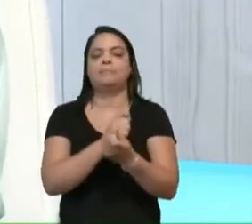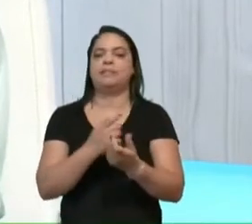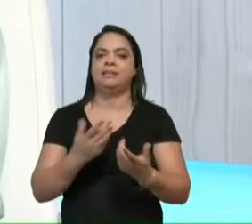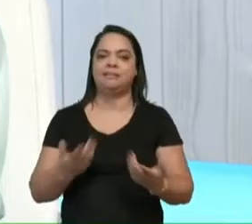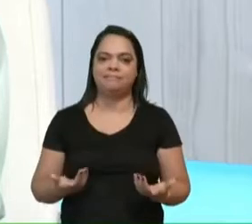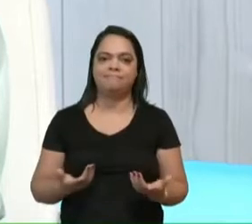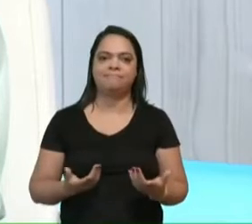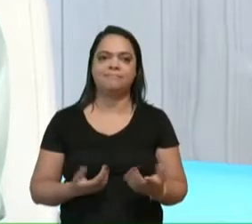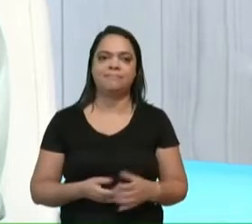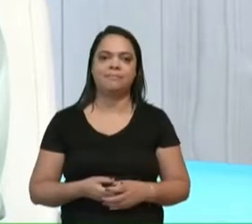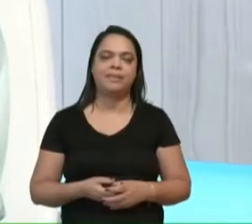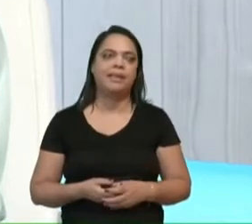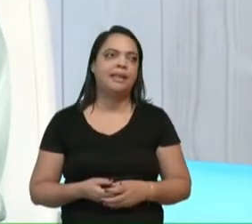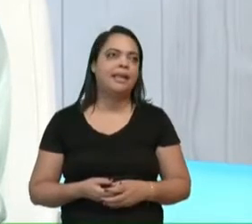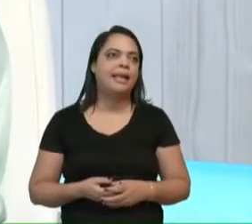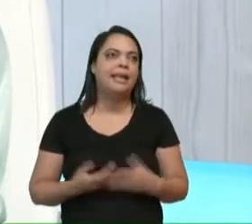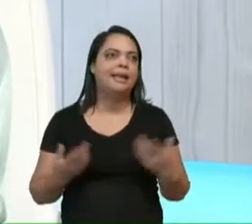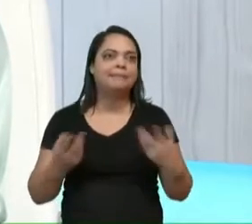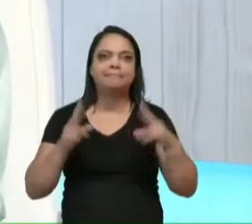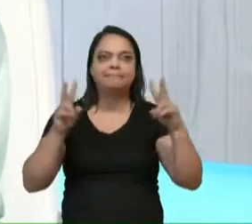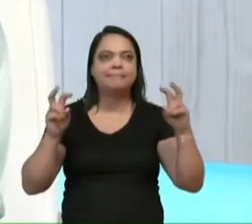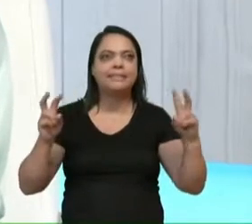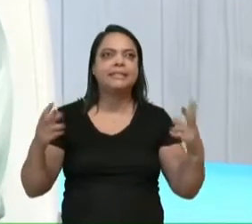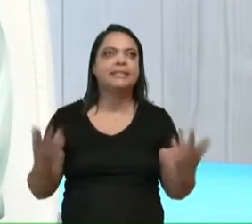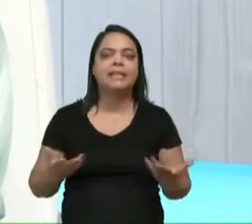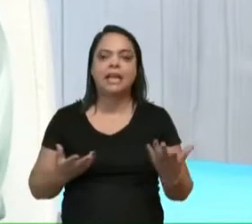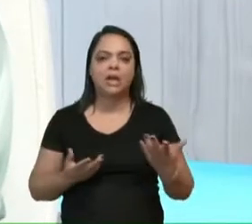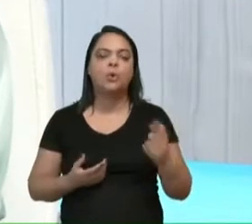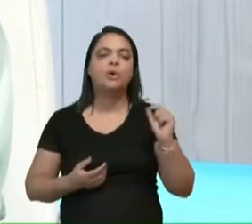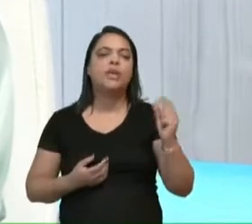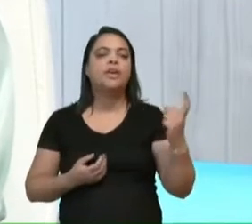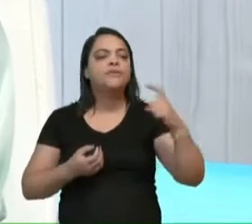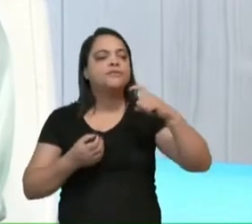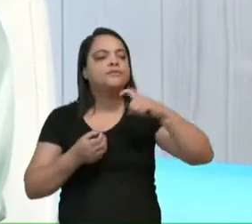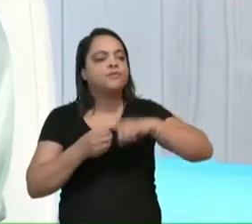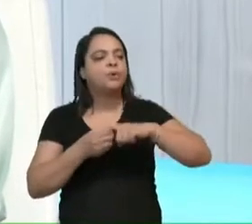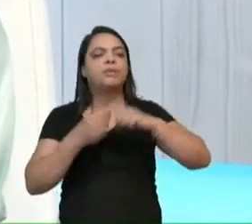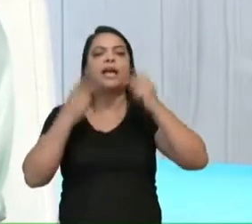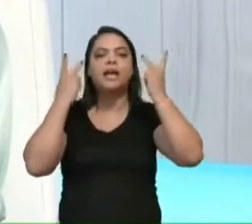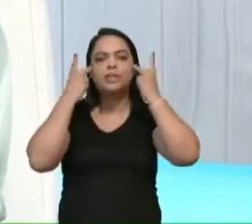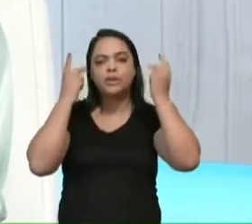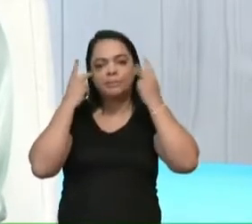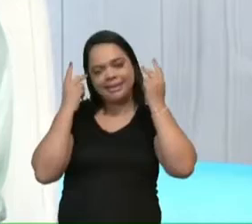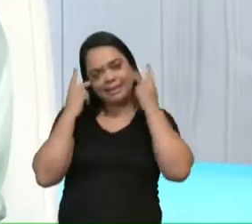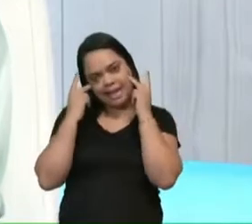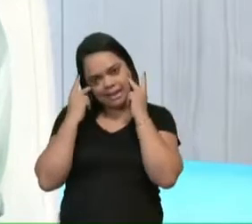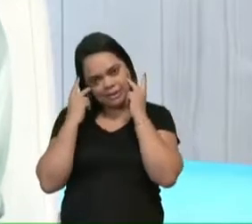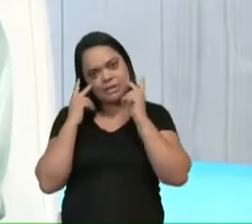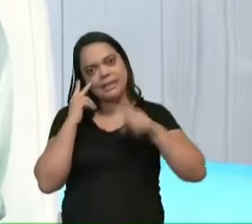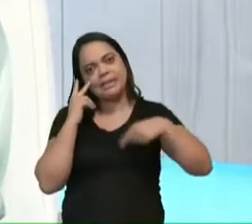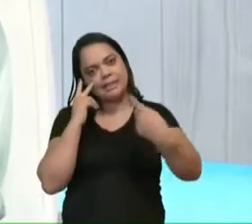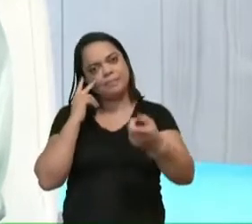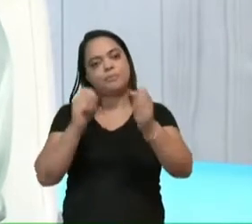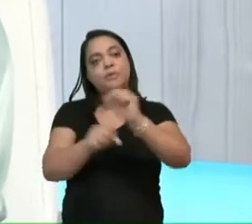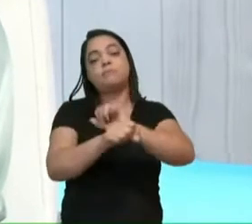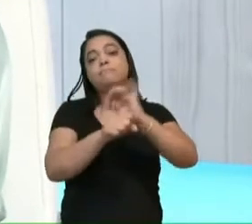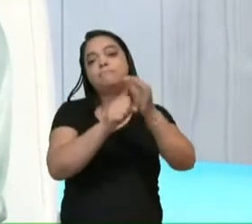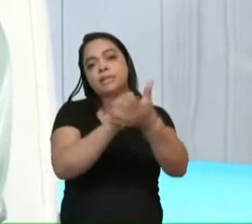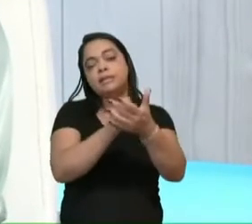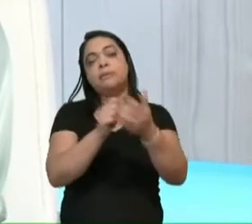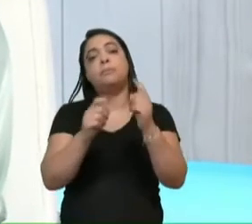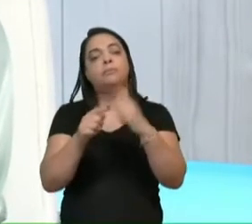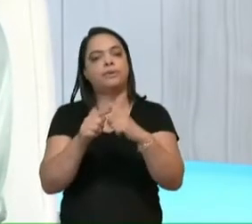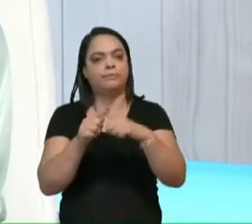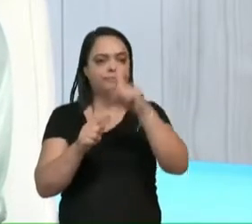a o que eu diria entre aspas né a normalidade do período pós-pandemia por quê Porque no dia